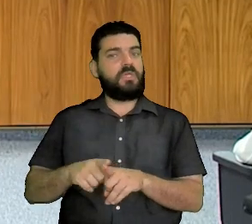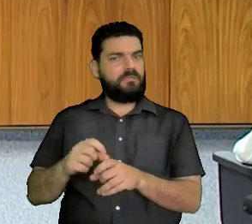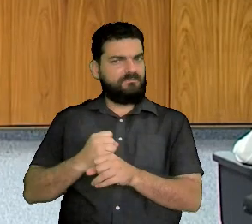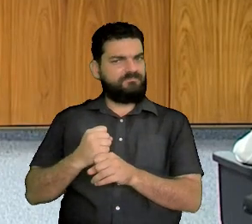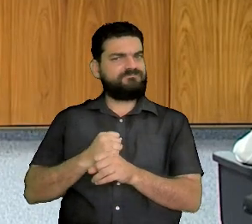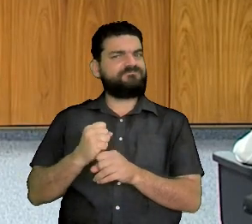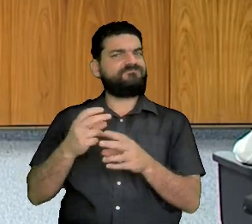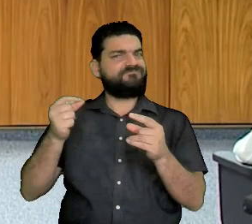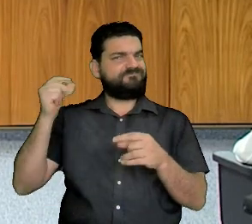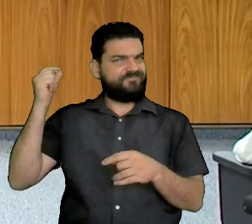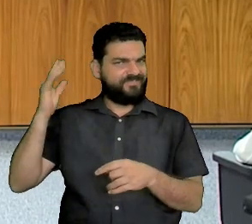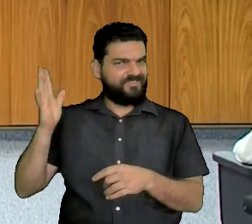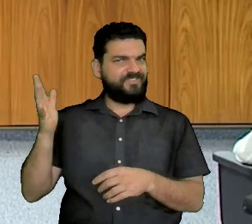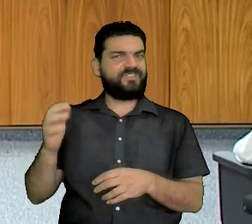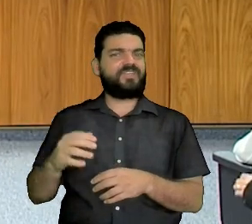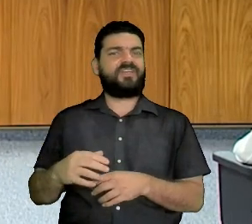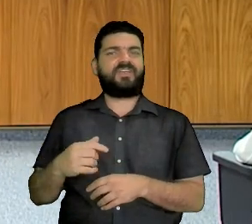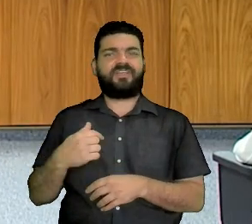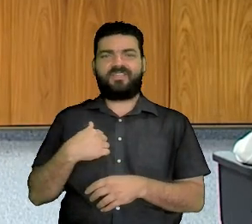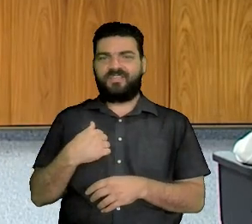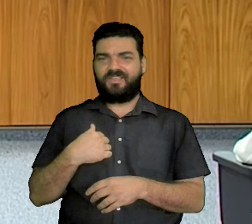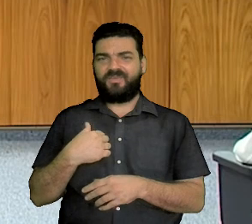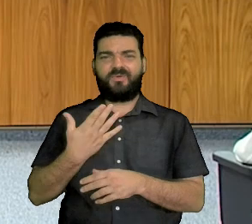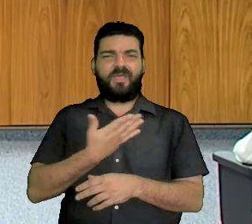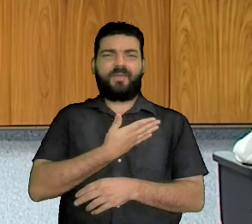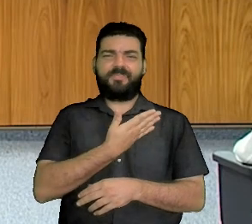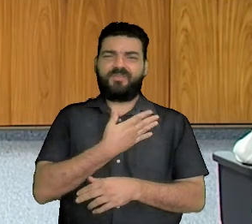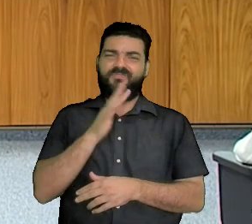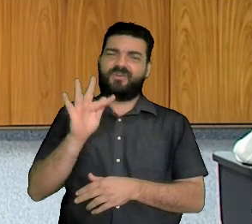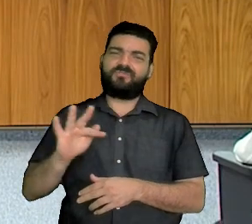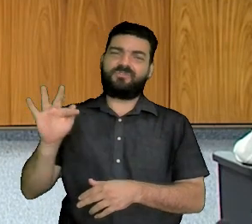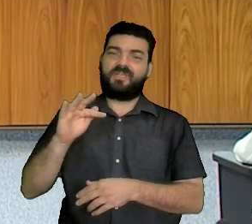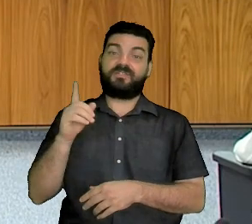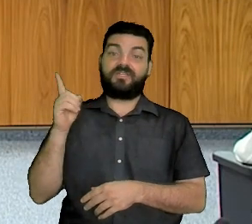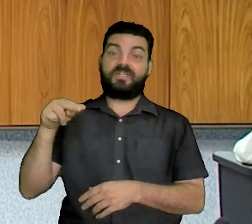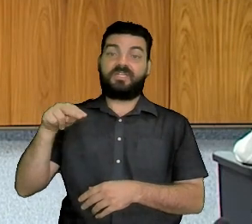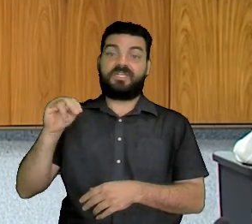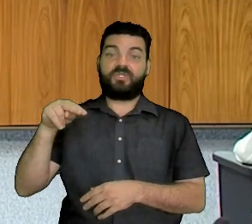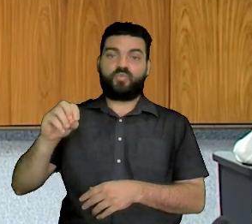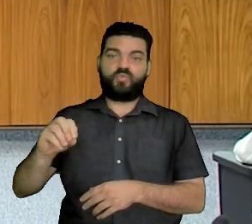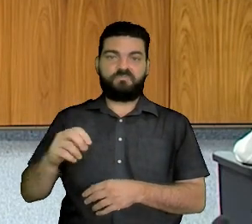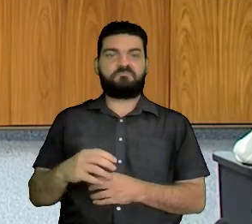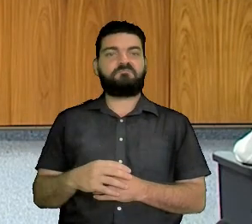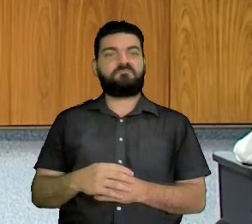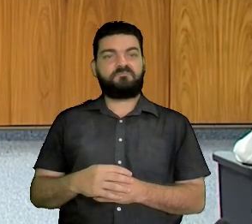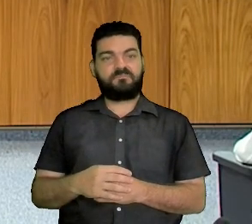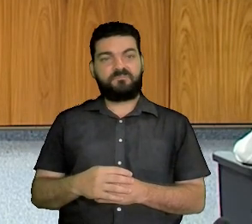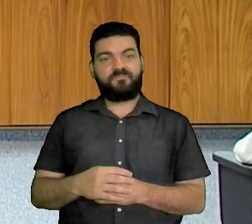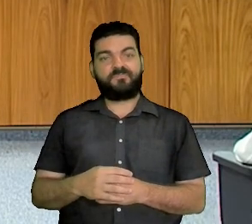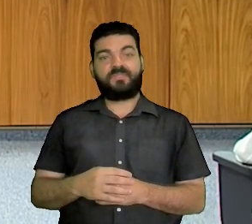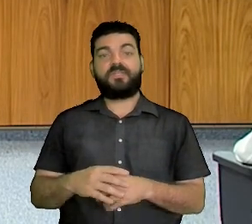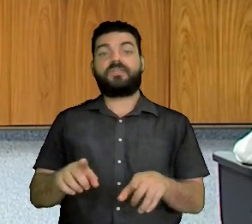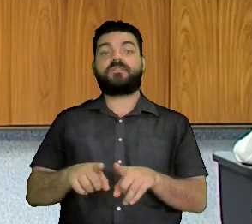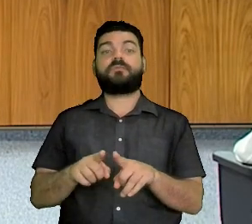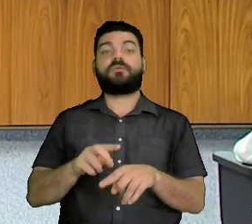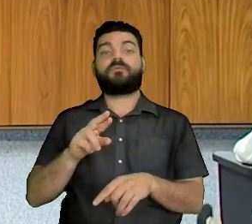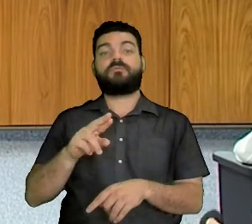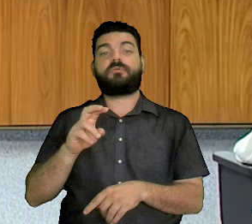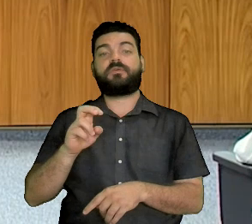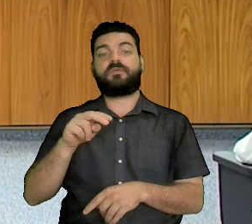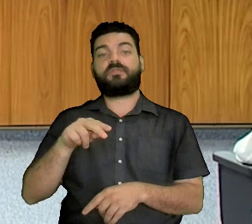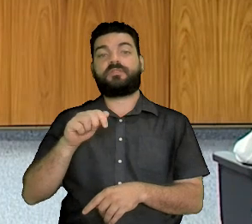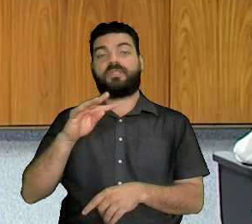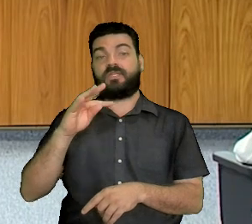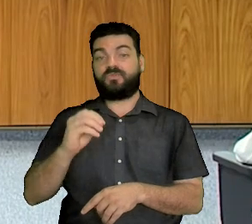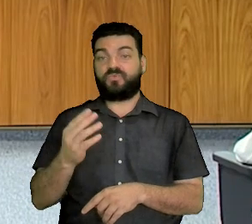né, com quem tive o prazer de ser colega de faculdade, o doutor Nino Tolto, né, e doutor Renato Lima França, que vem